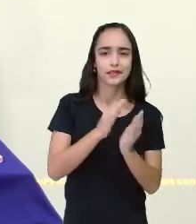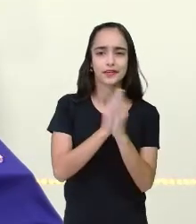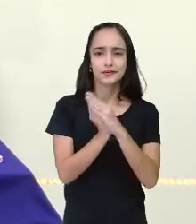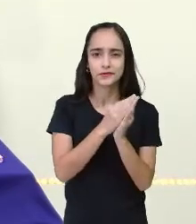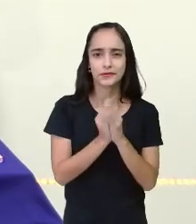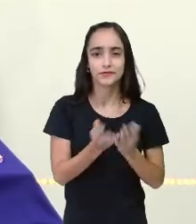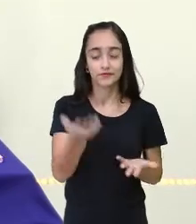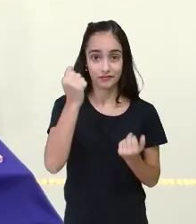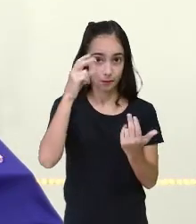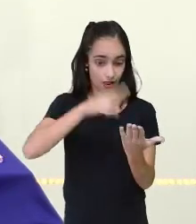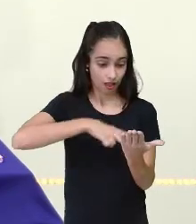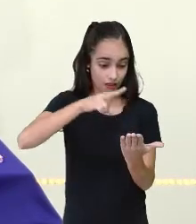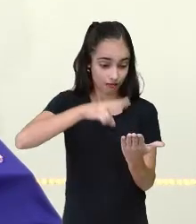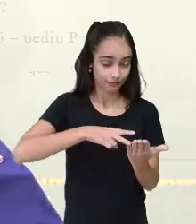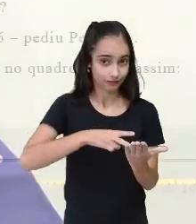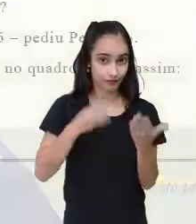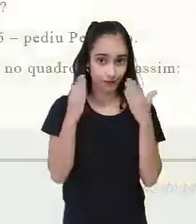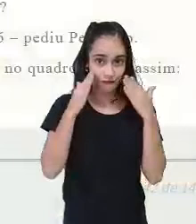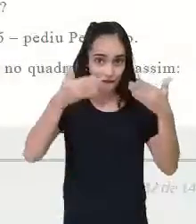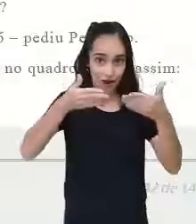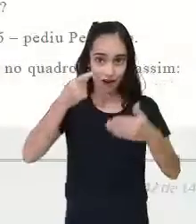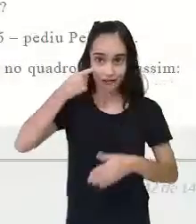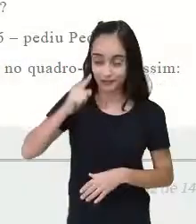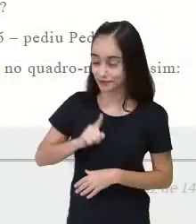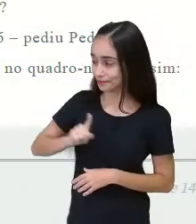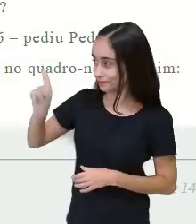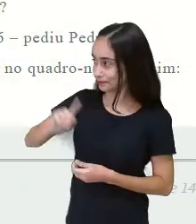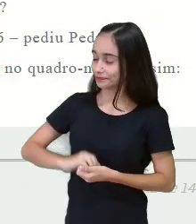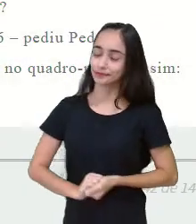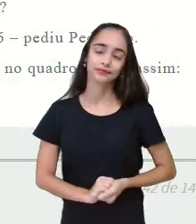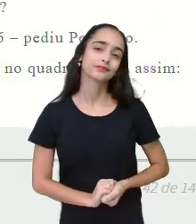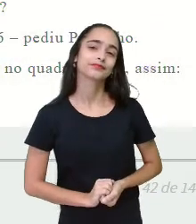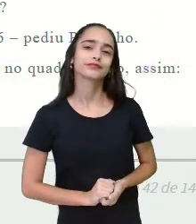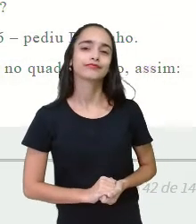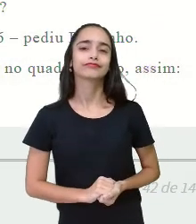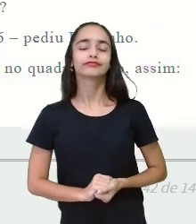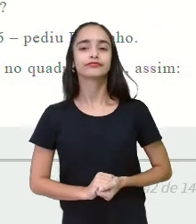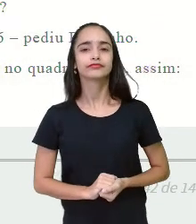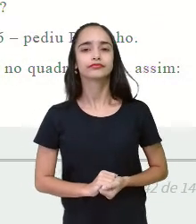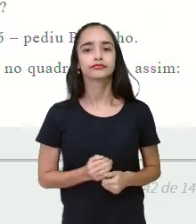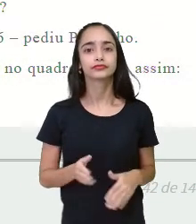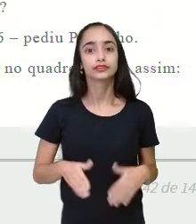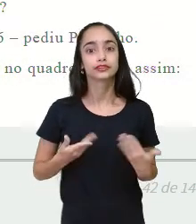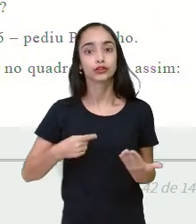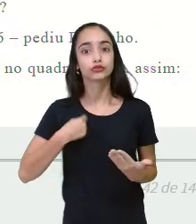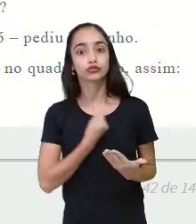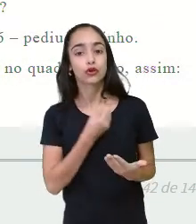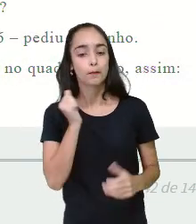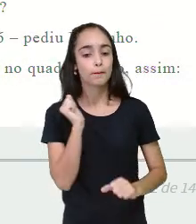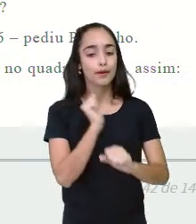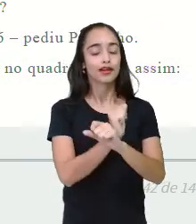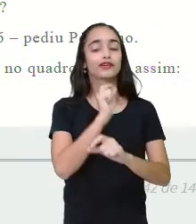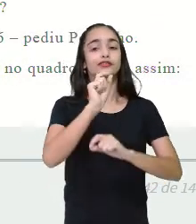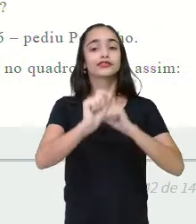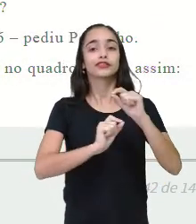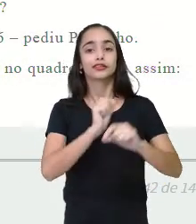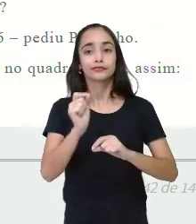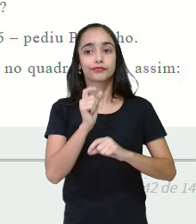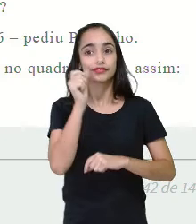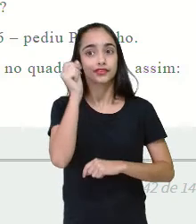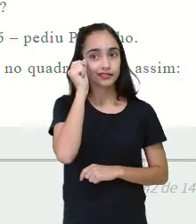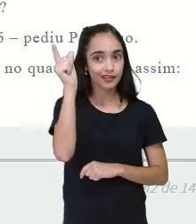Vamos lá ler comigo? Foco na tela? Olha só. Então a gente parou nas